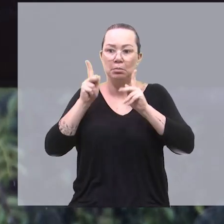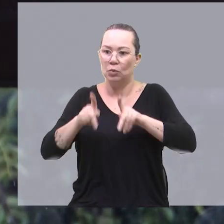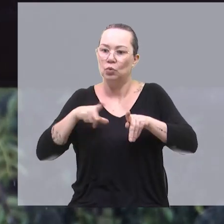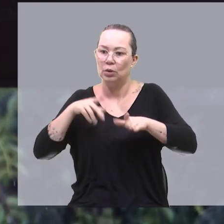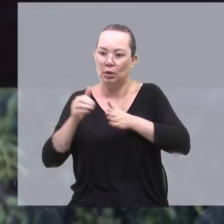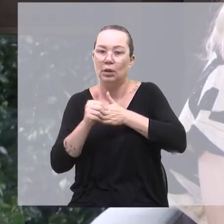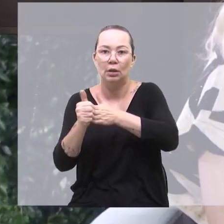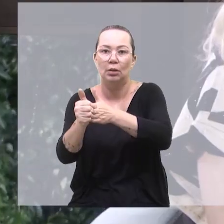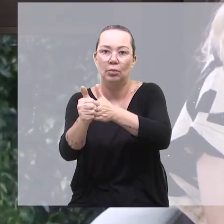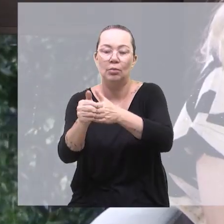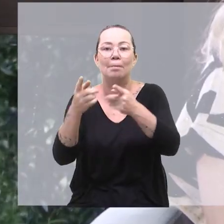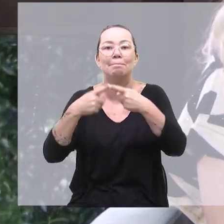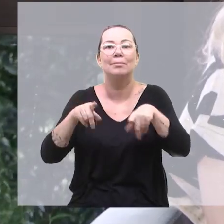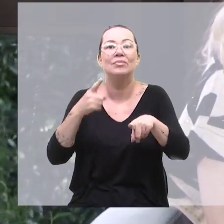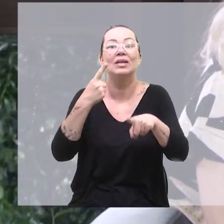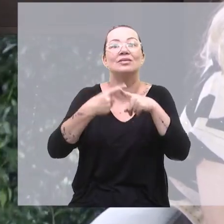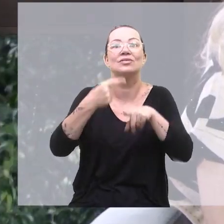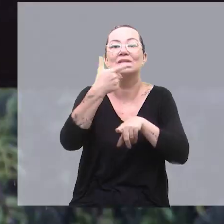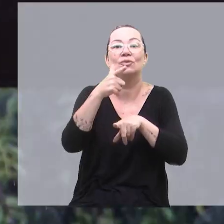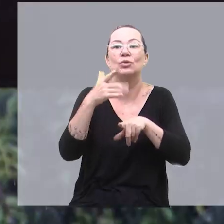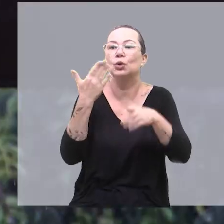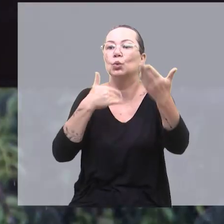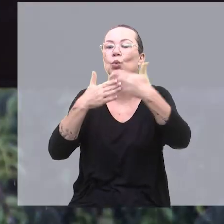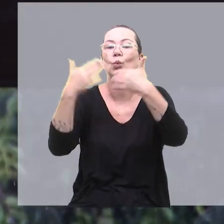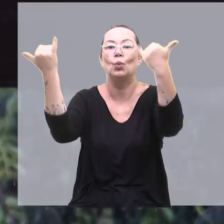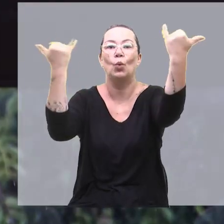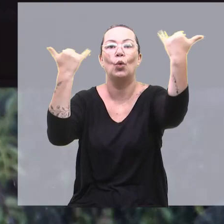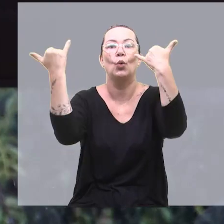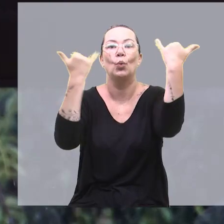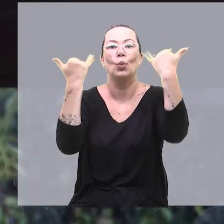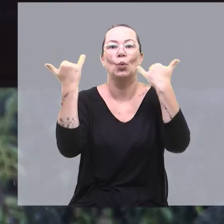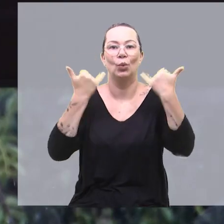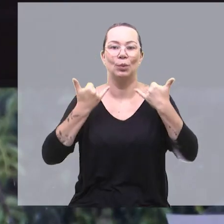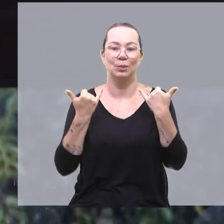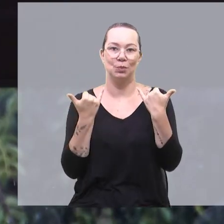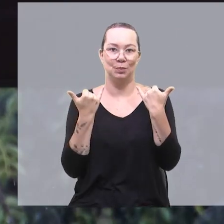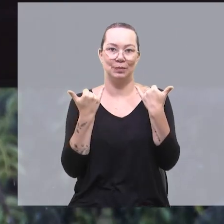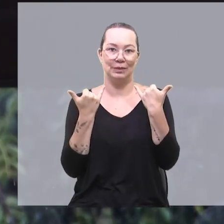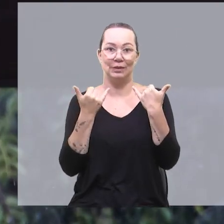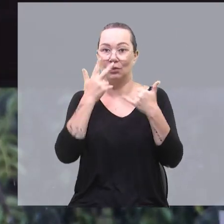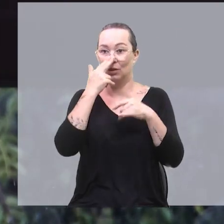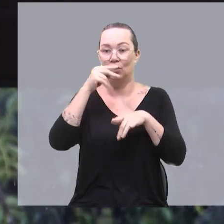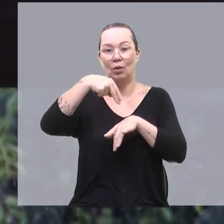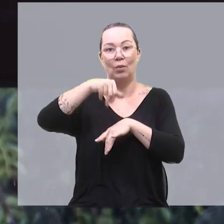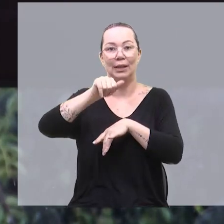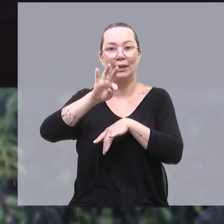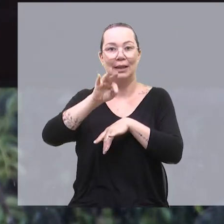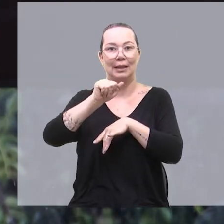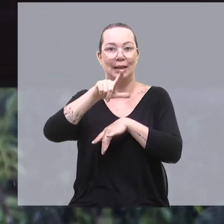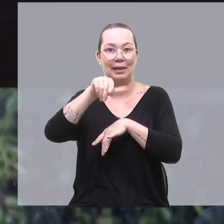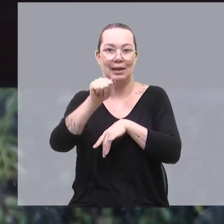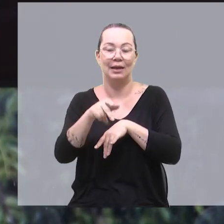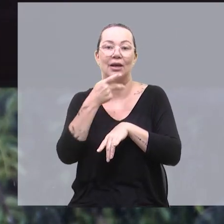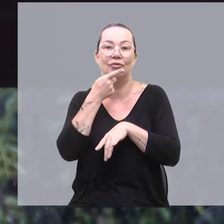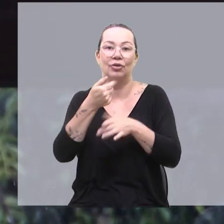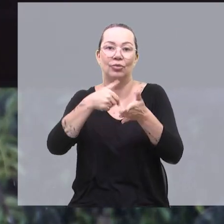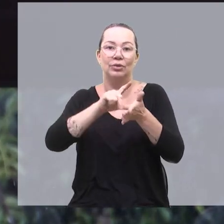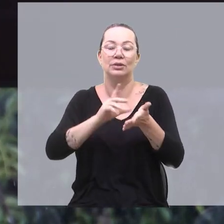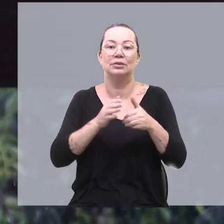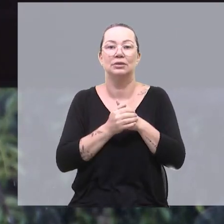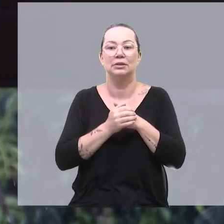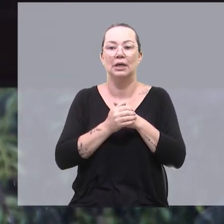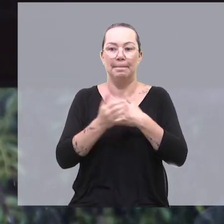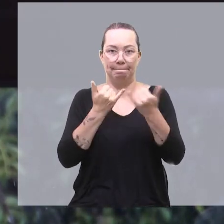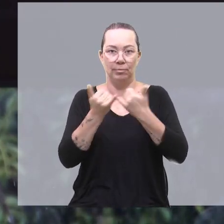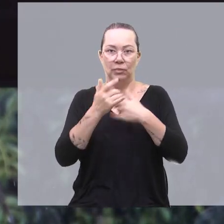tem um acompanhamento, mas às vezes não tem toda a informação necessária, como bem falou a Natália. E eu vou te dar um exemplo,